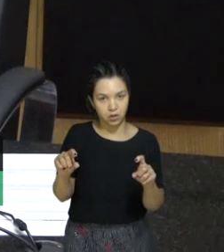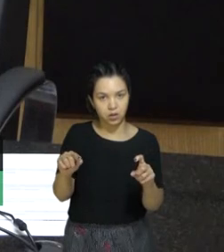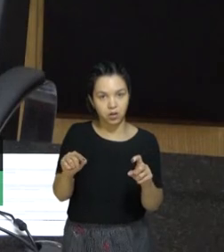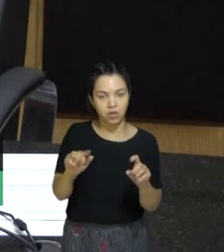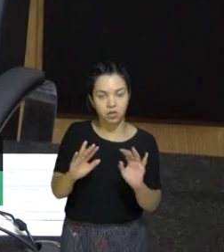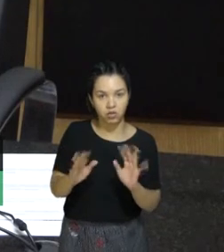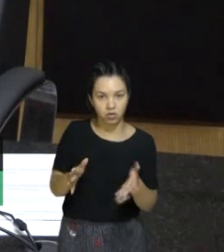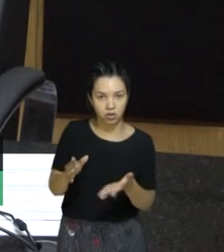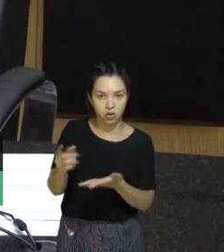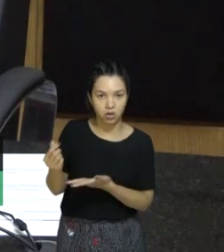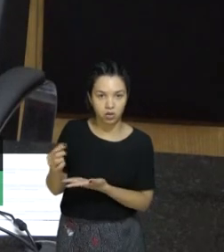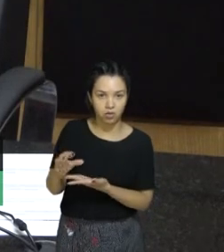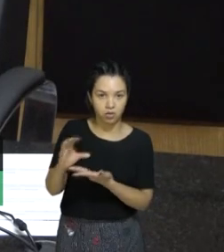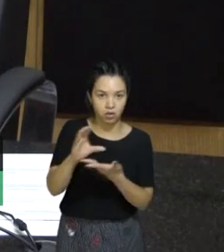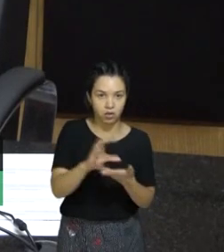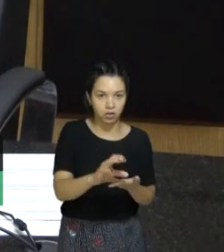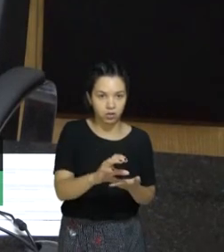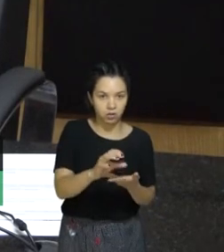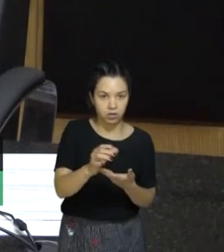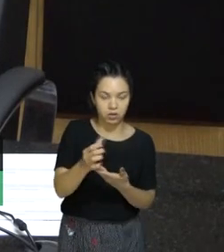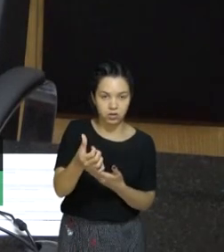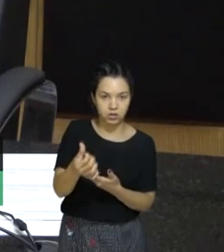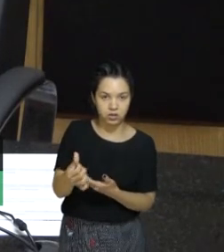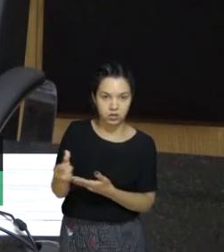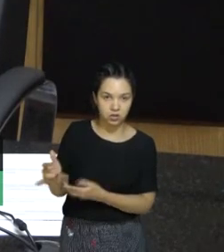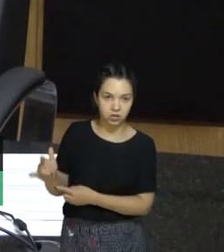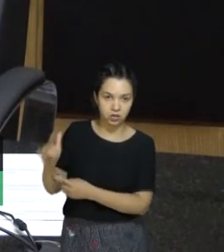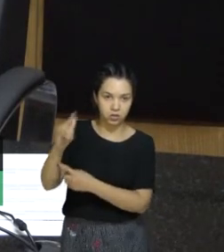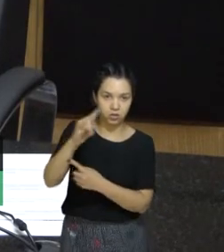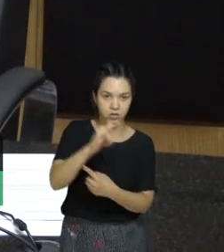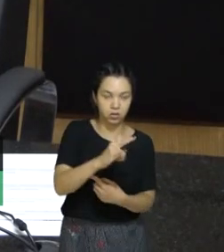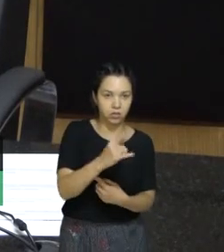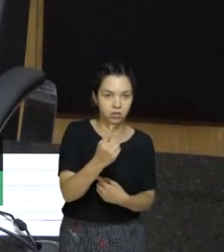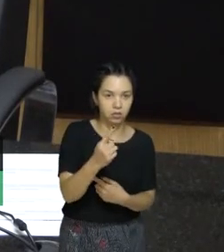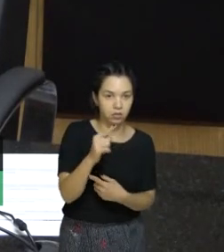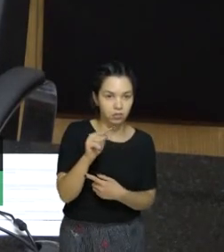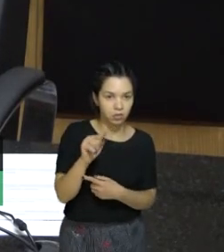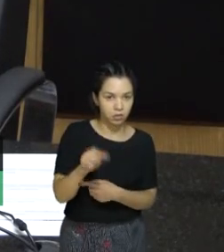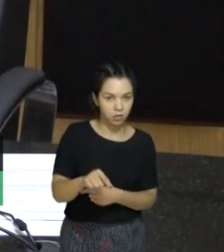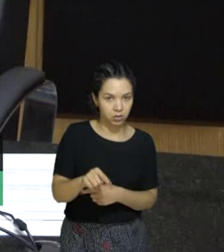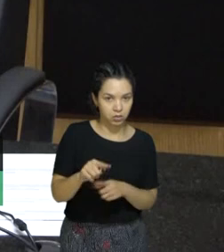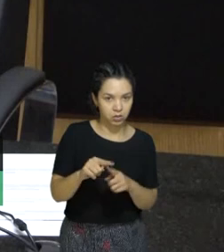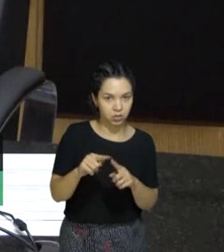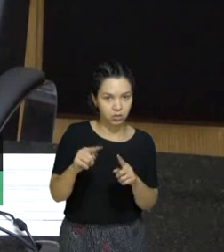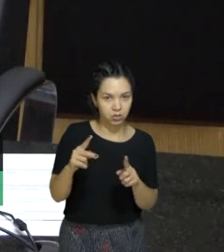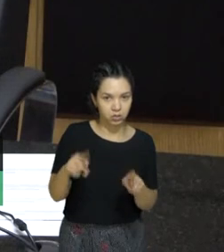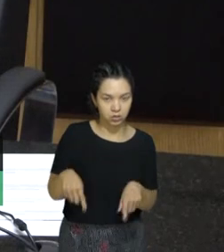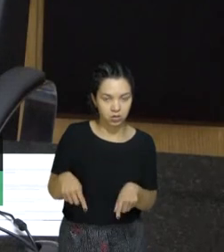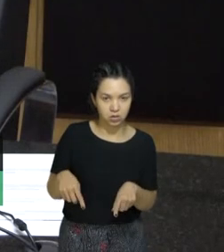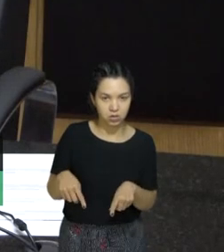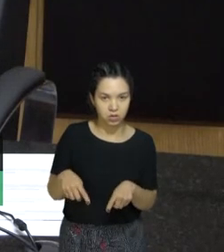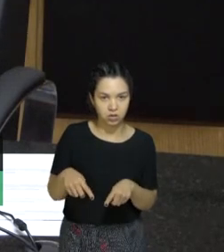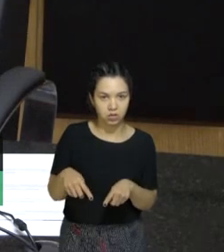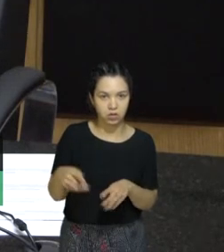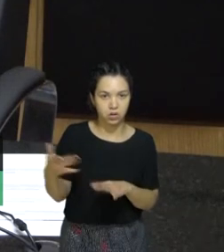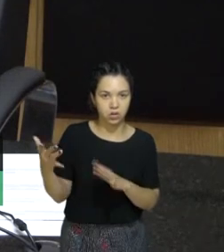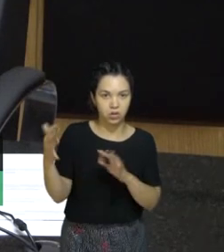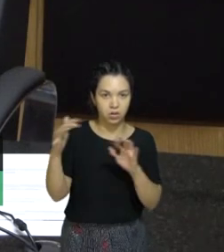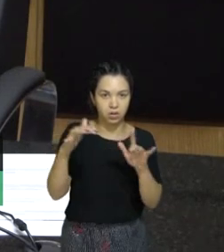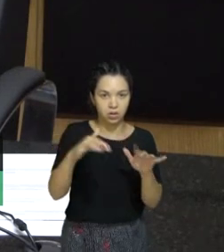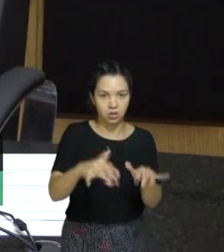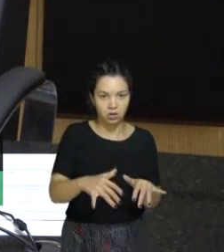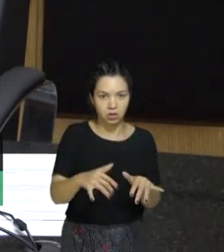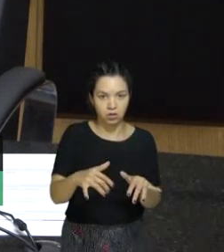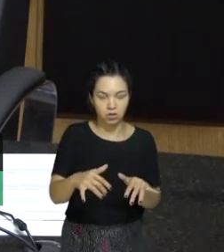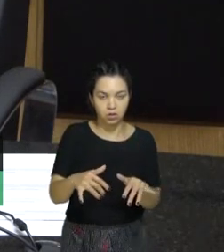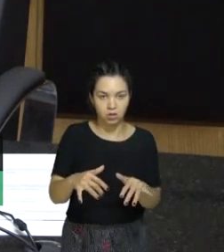enviado para Santa Catarina 6 aeronaves, 1.200 servidores. Tem que ver se isso aí, onde